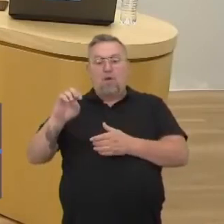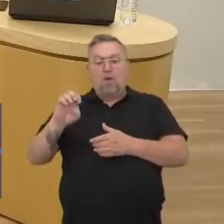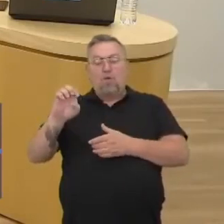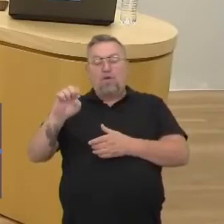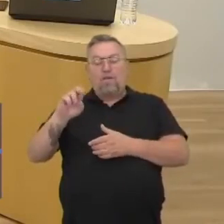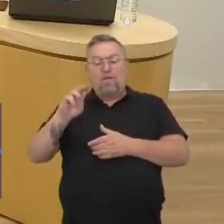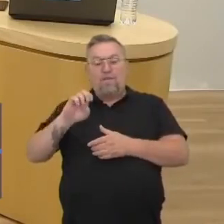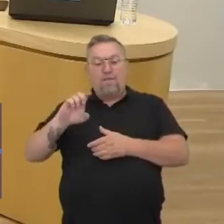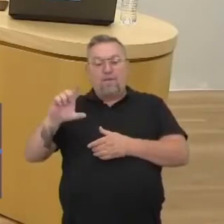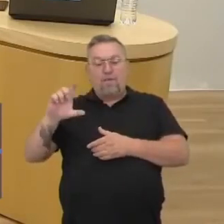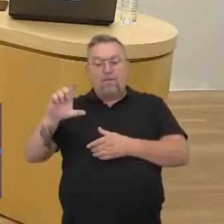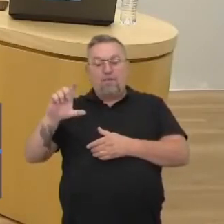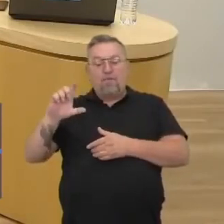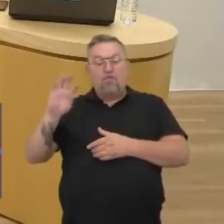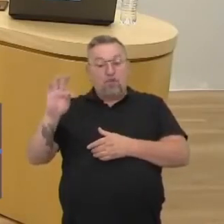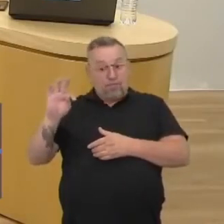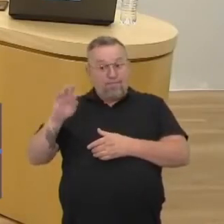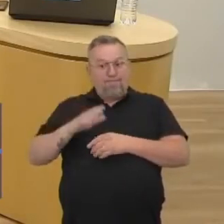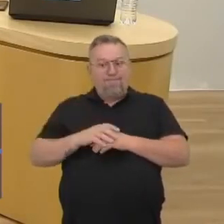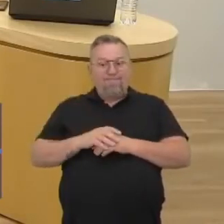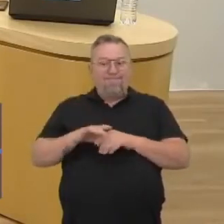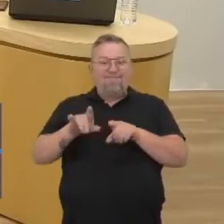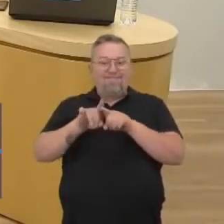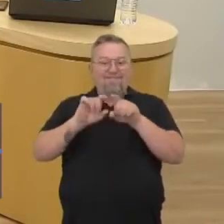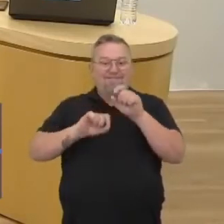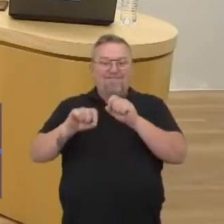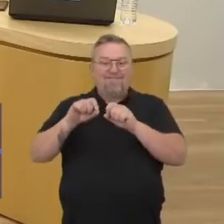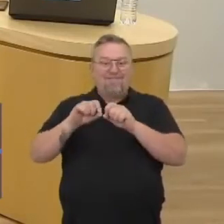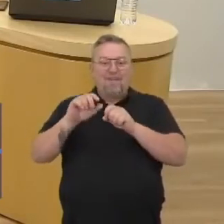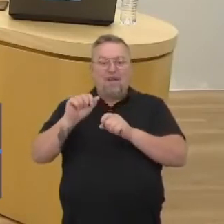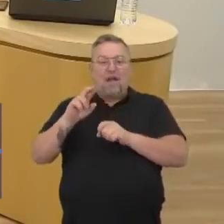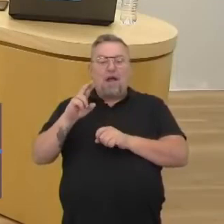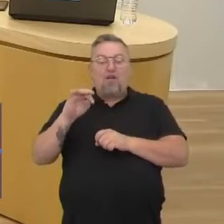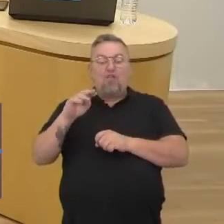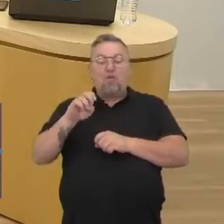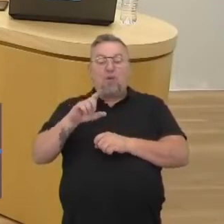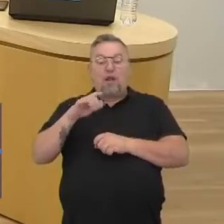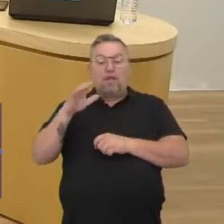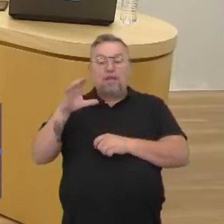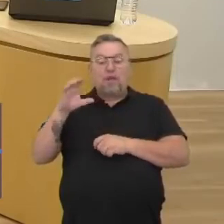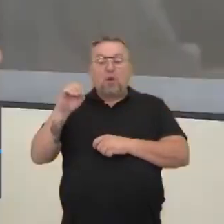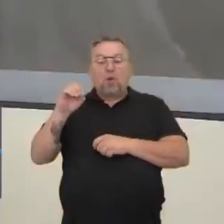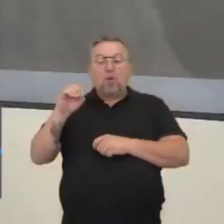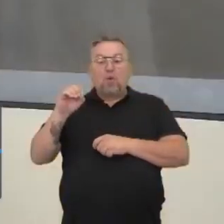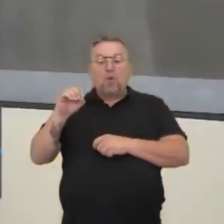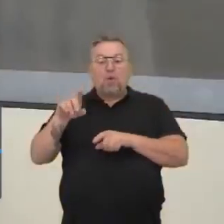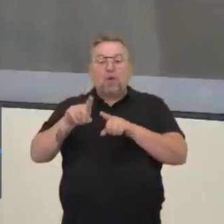sexto A. Está participando aqui, ó. Sim, as articulações. Muito bem. E um